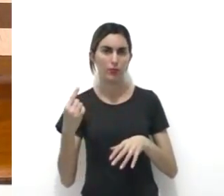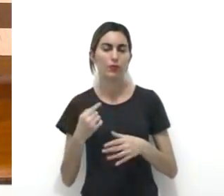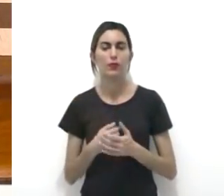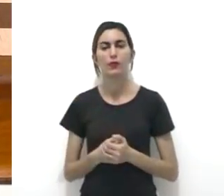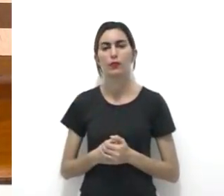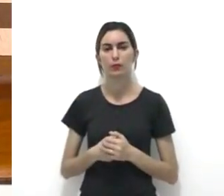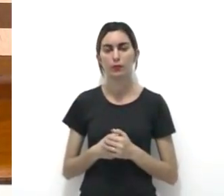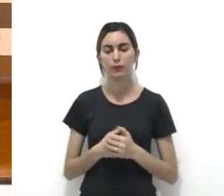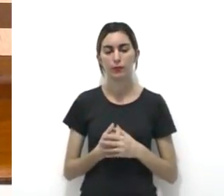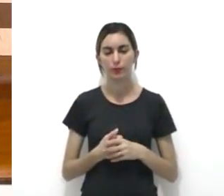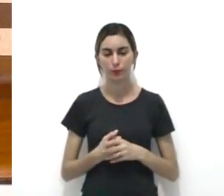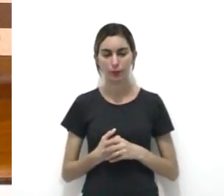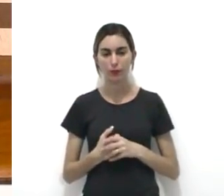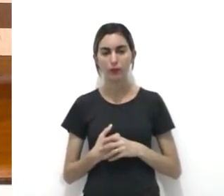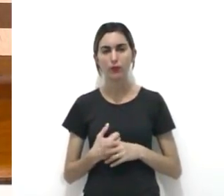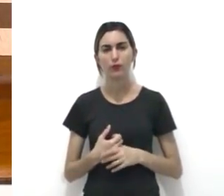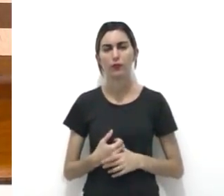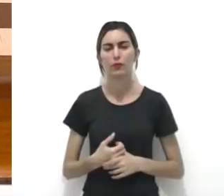um.